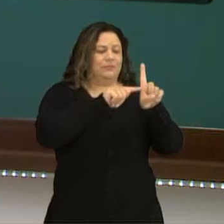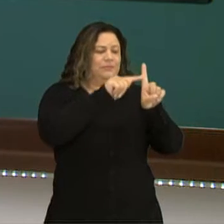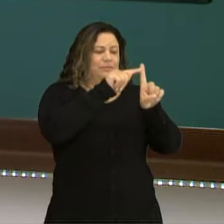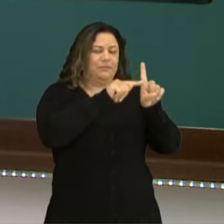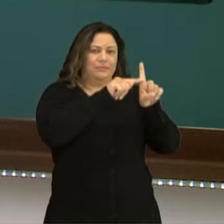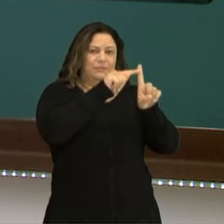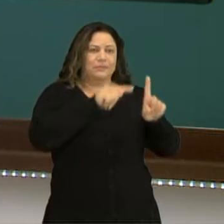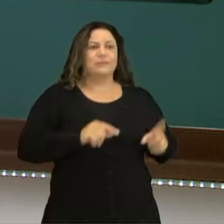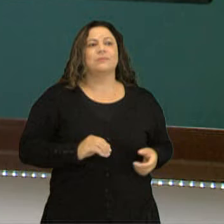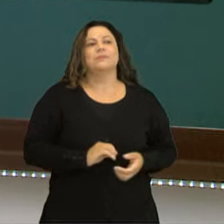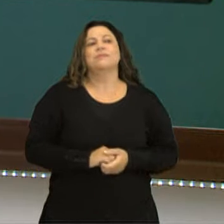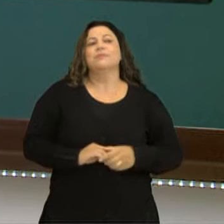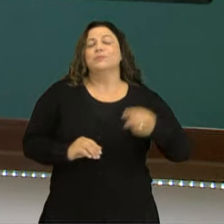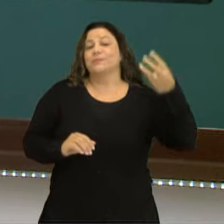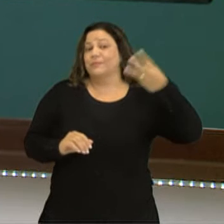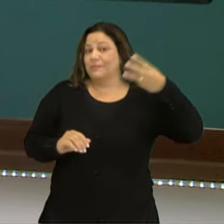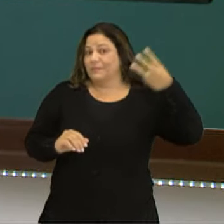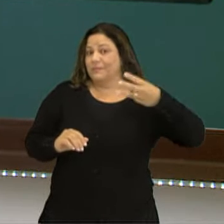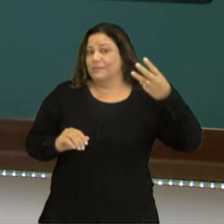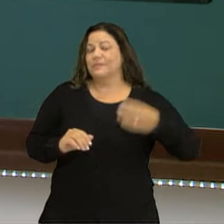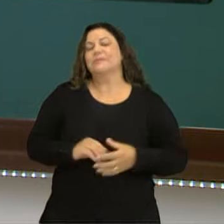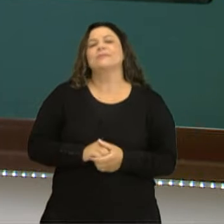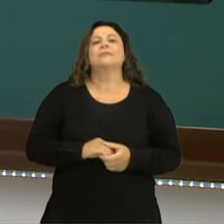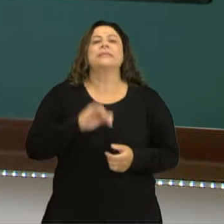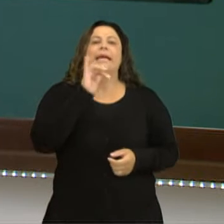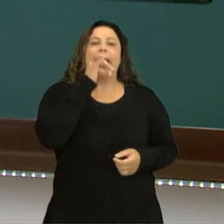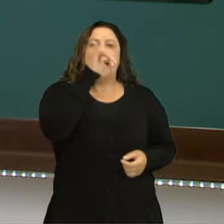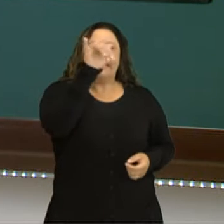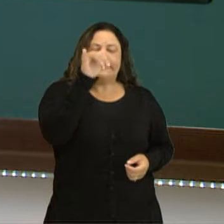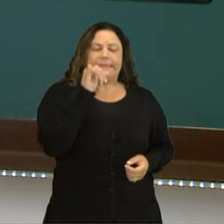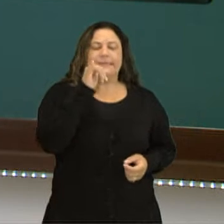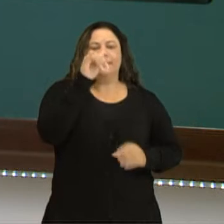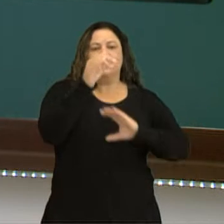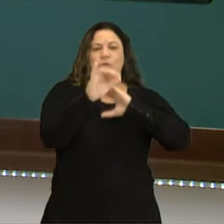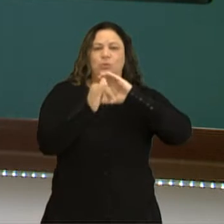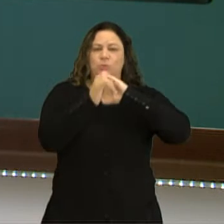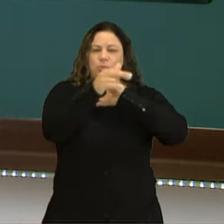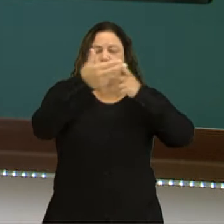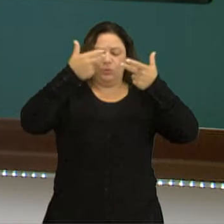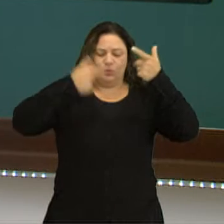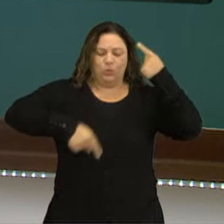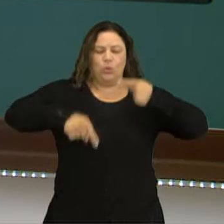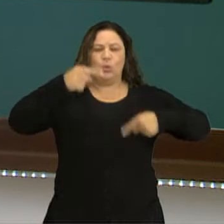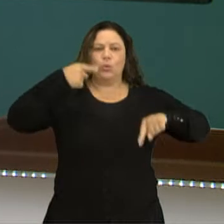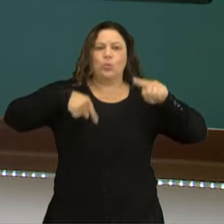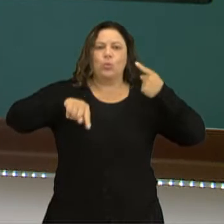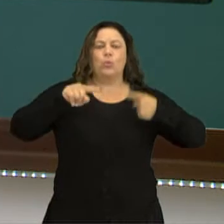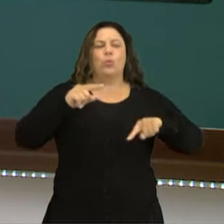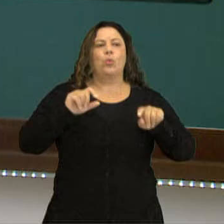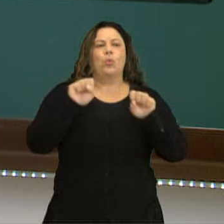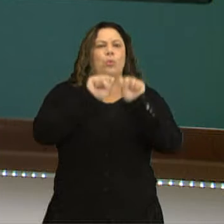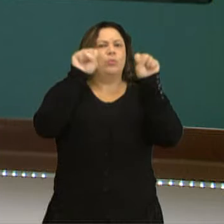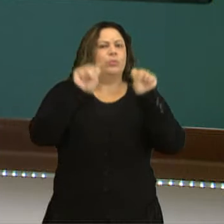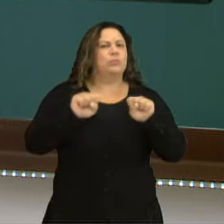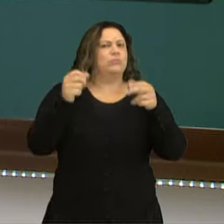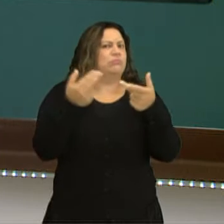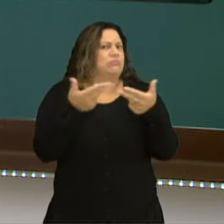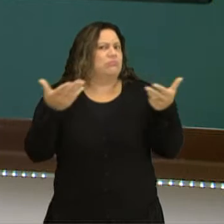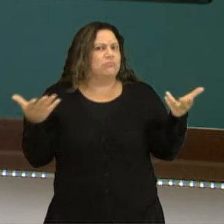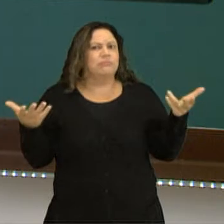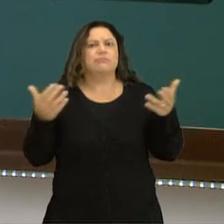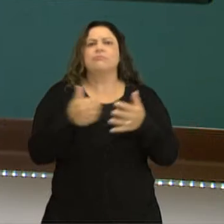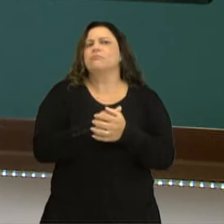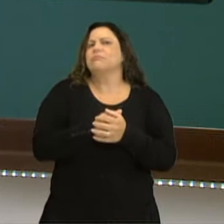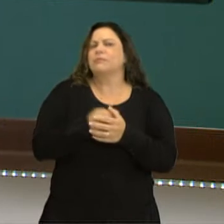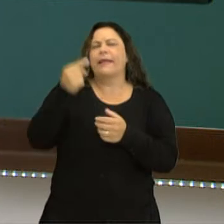A terceira é a energia térmica de um corpo ou sistema. Pessoal, a energia térmica do corpo ou um sistema.